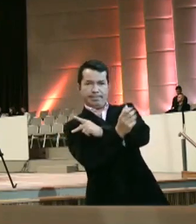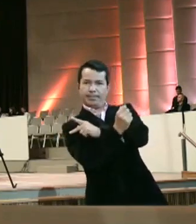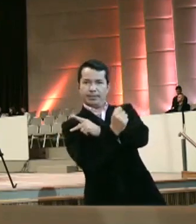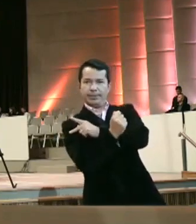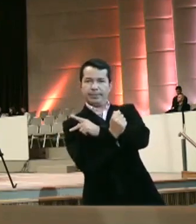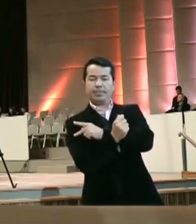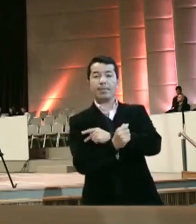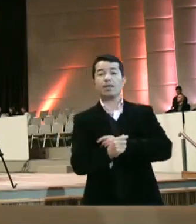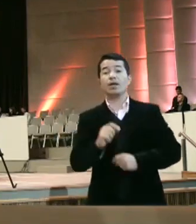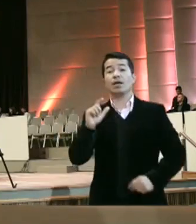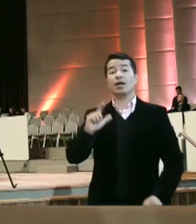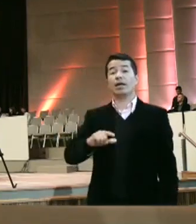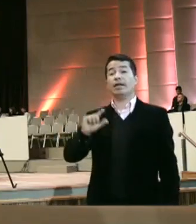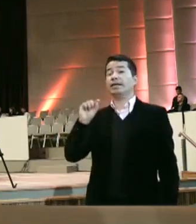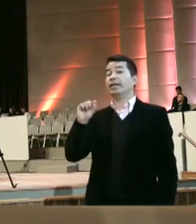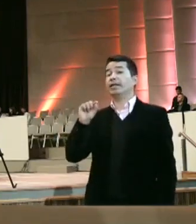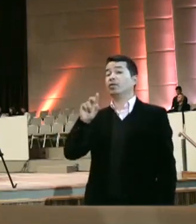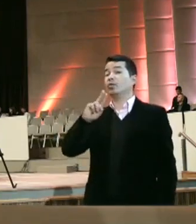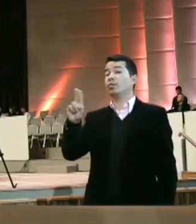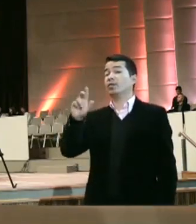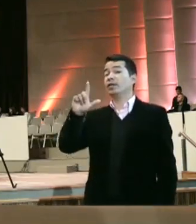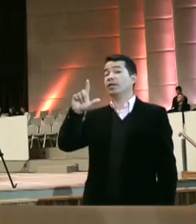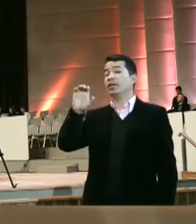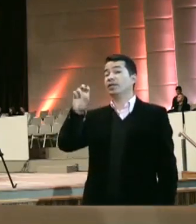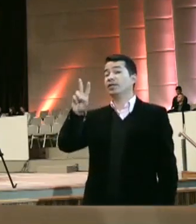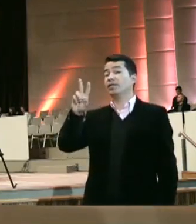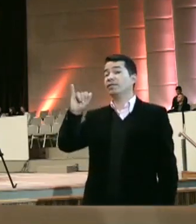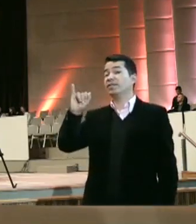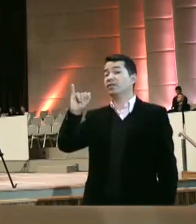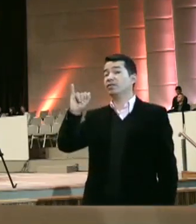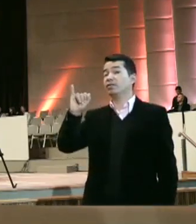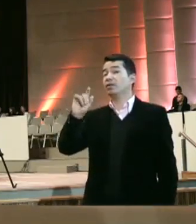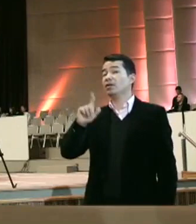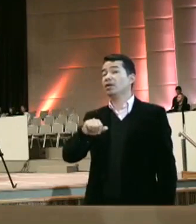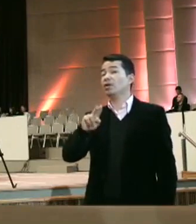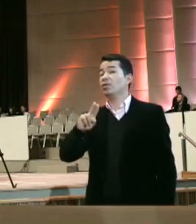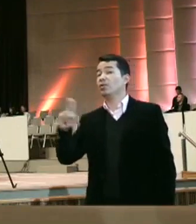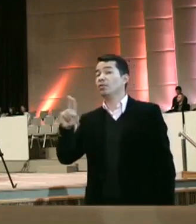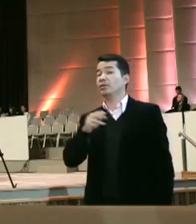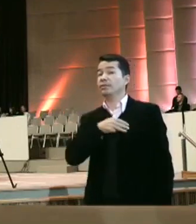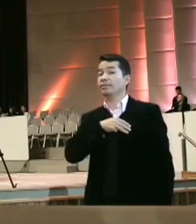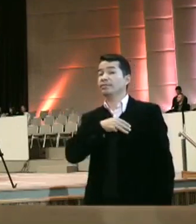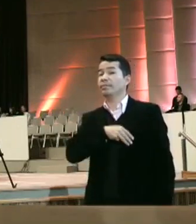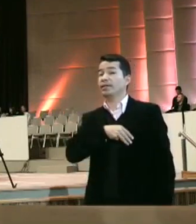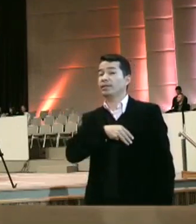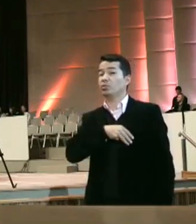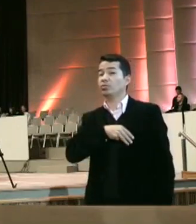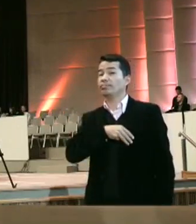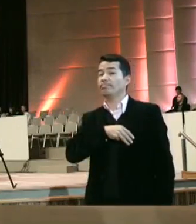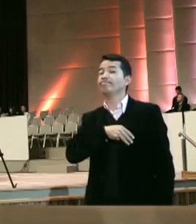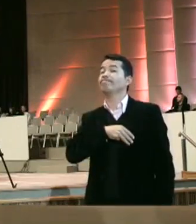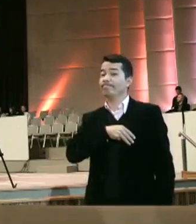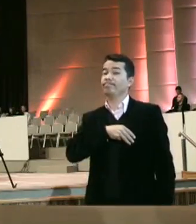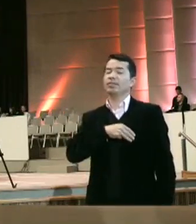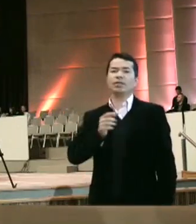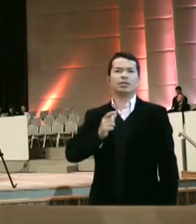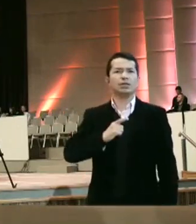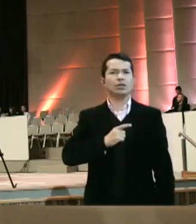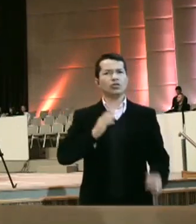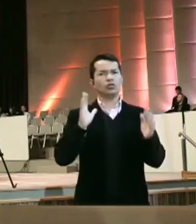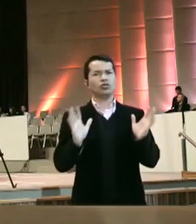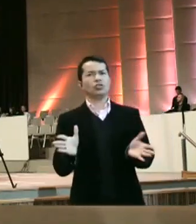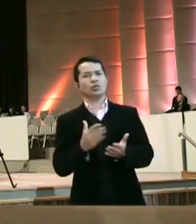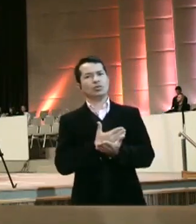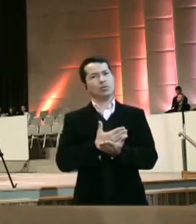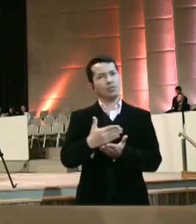mais tarde vai se tornar, vai mudar de nome, porque Jesus vai mudar o seu nome, e ele vai se chamar Mateus, e vai